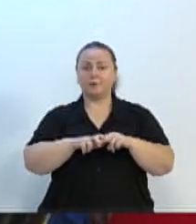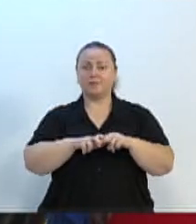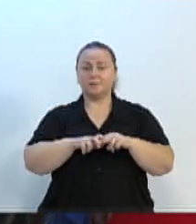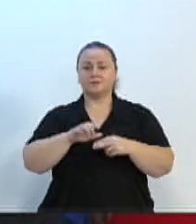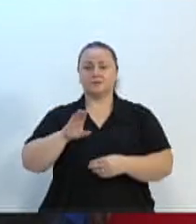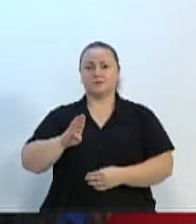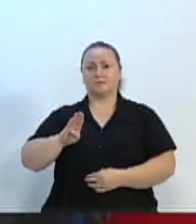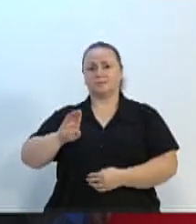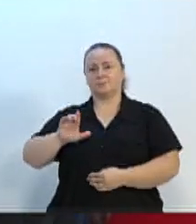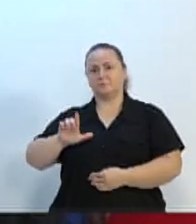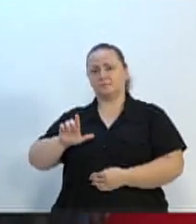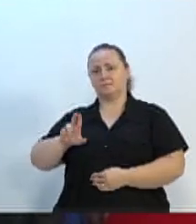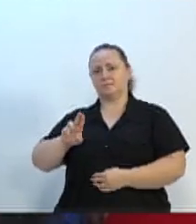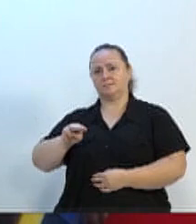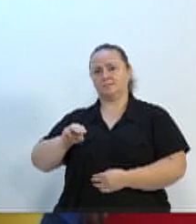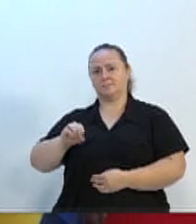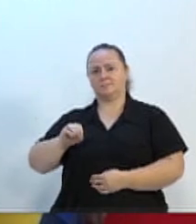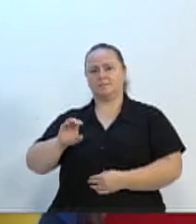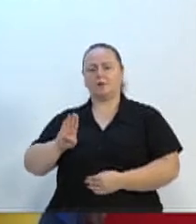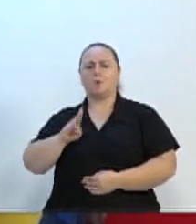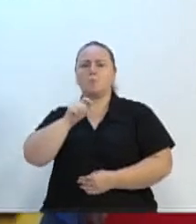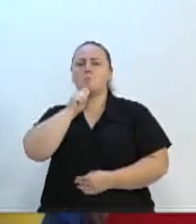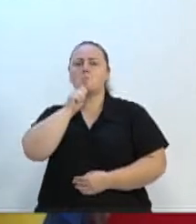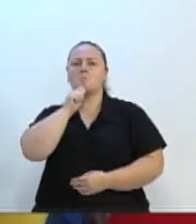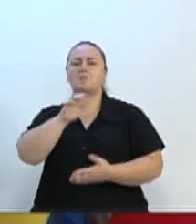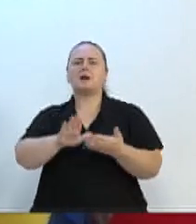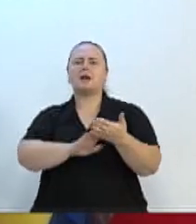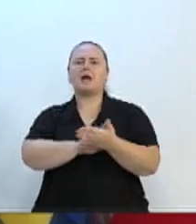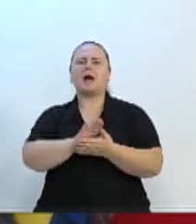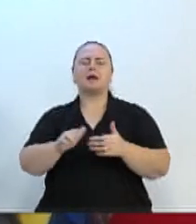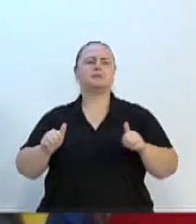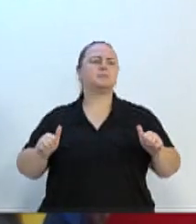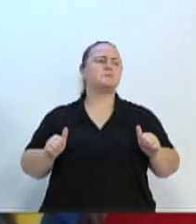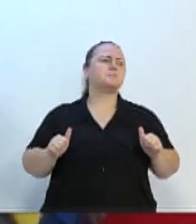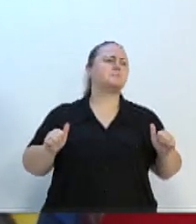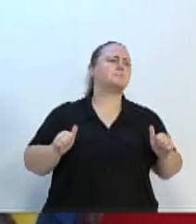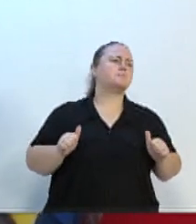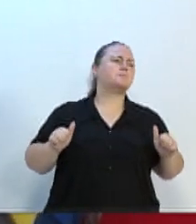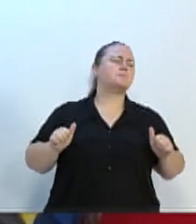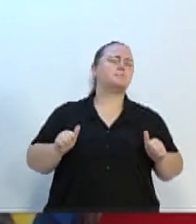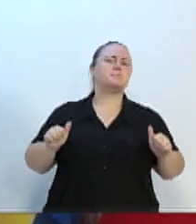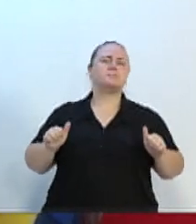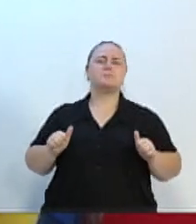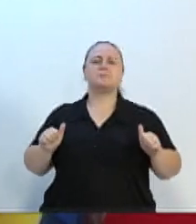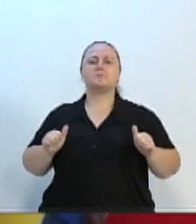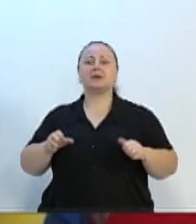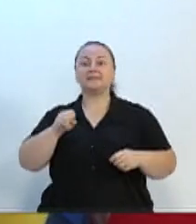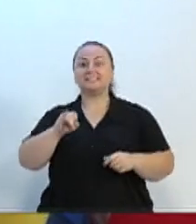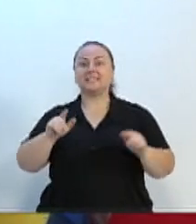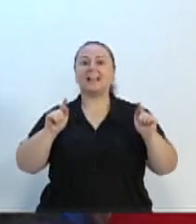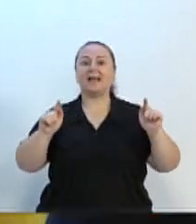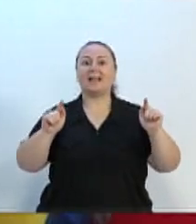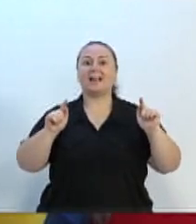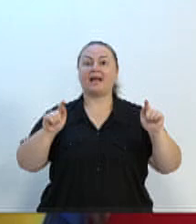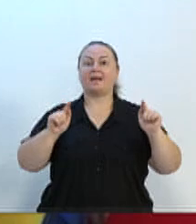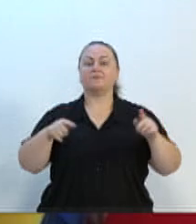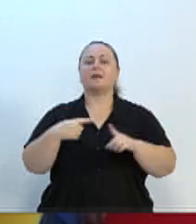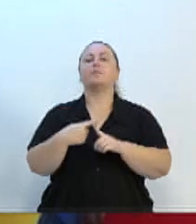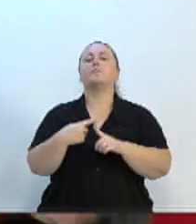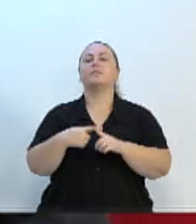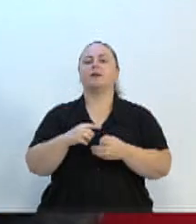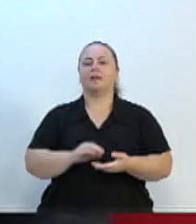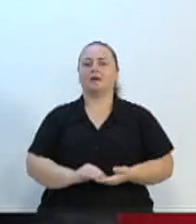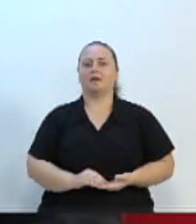Blumob não se movimentava na época das paralisações. Porque ela acendeu uma vela para o santo quando